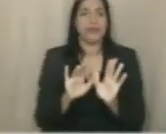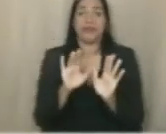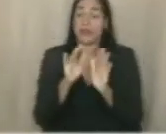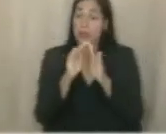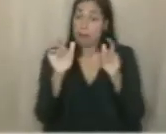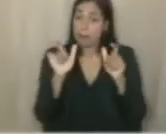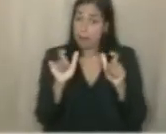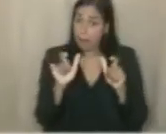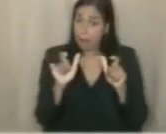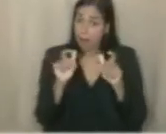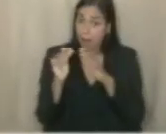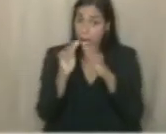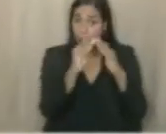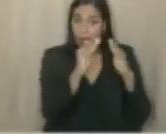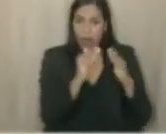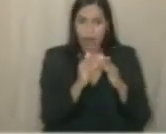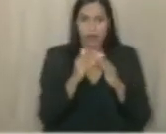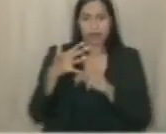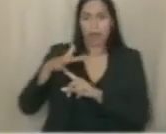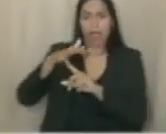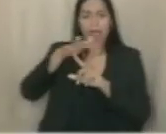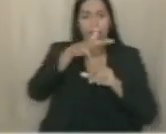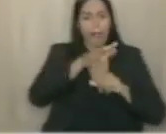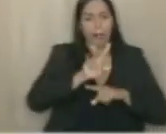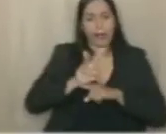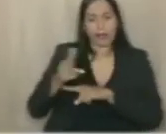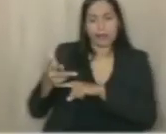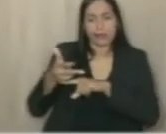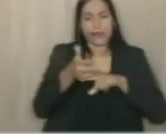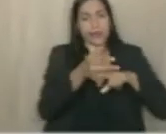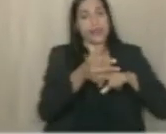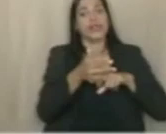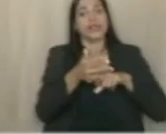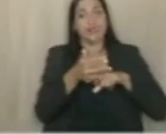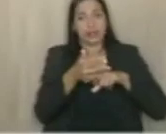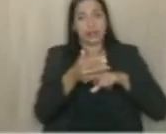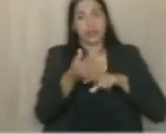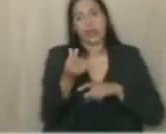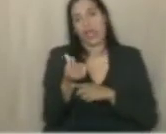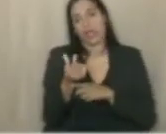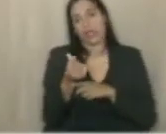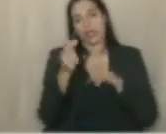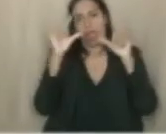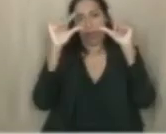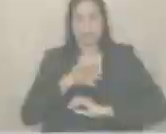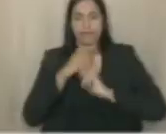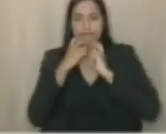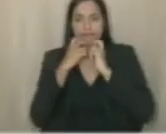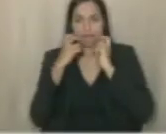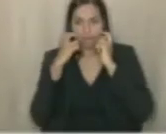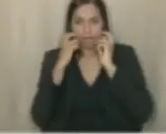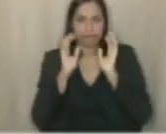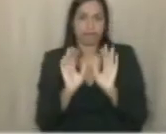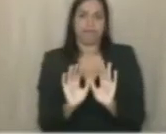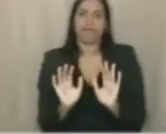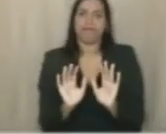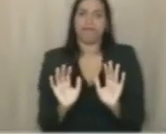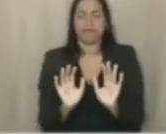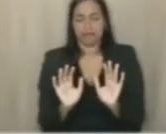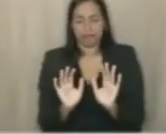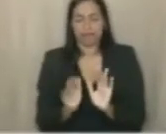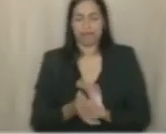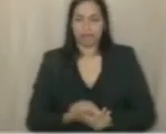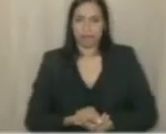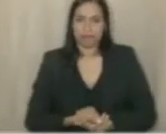imóveis será feita por drone e que a indenização cairá para menos do que a metade. Portanto, irei